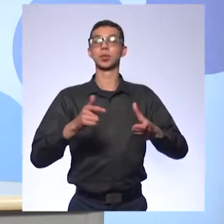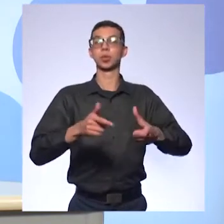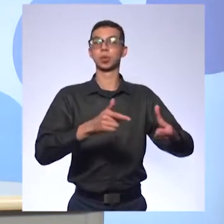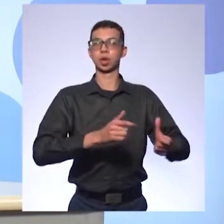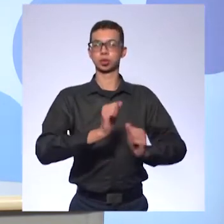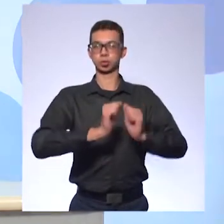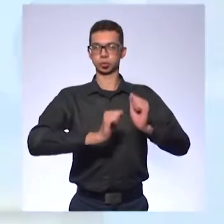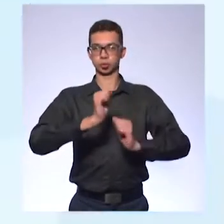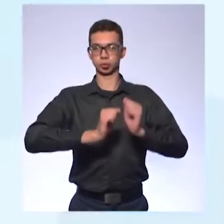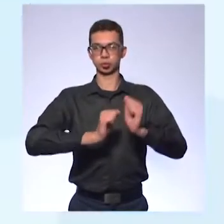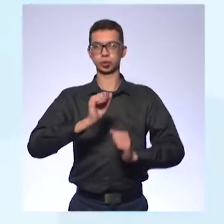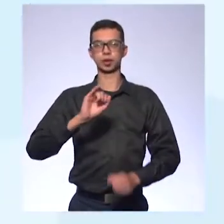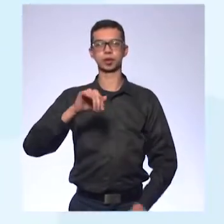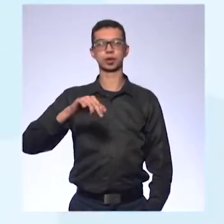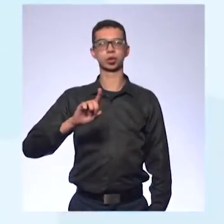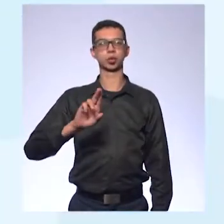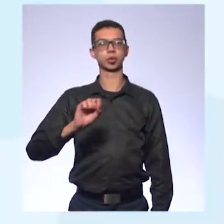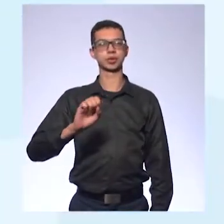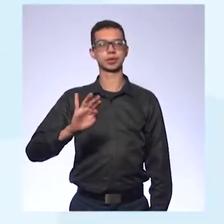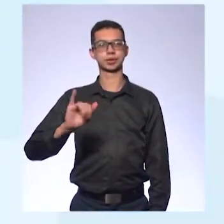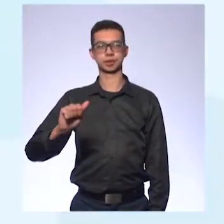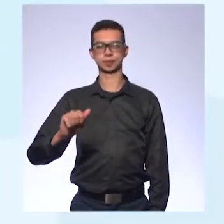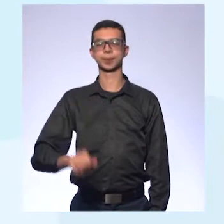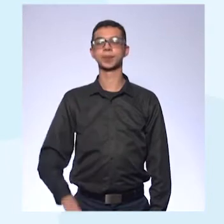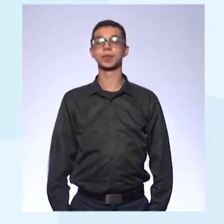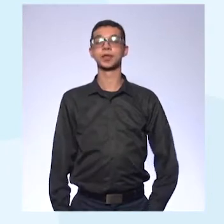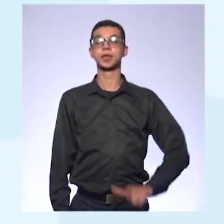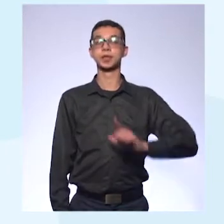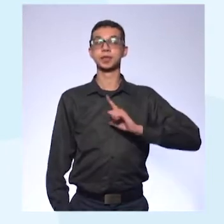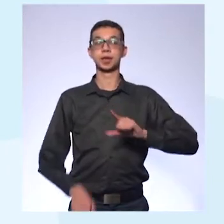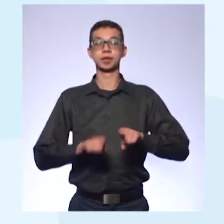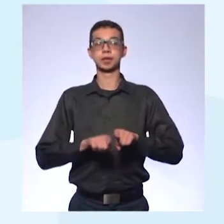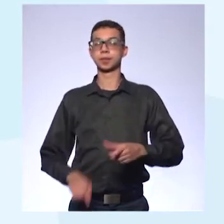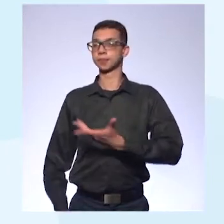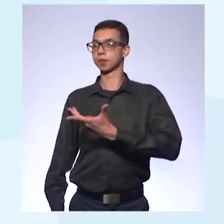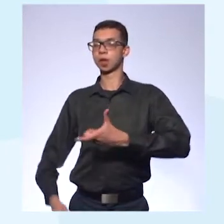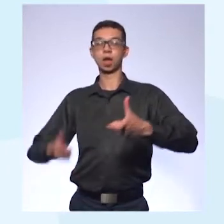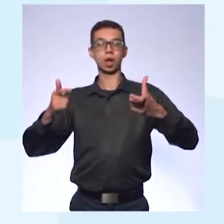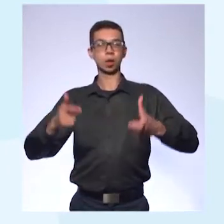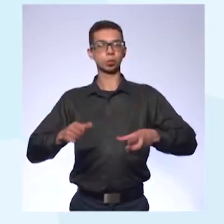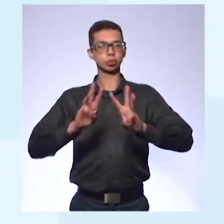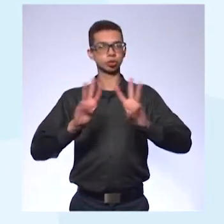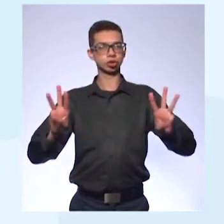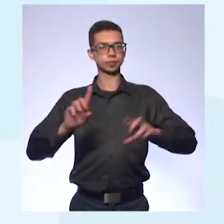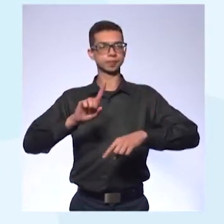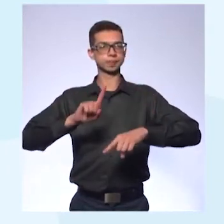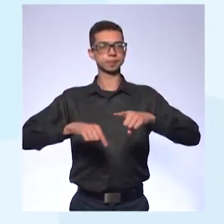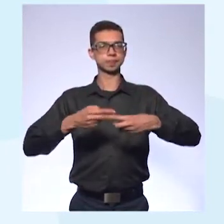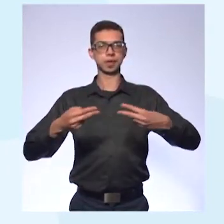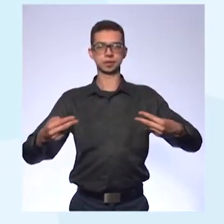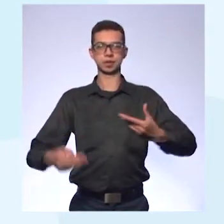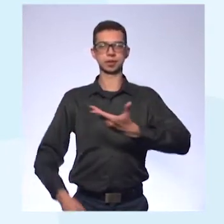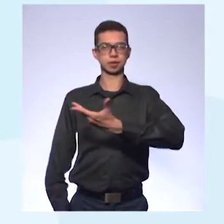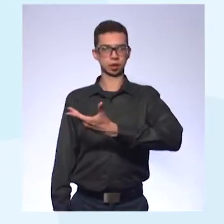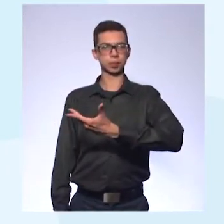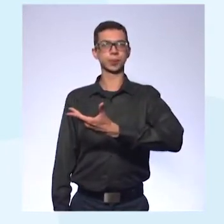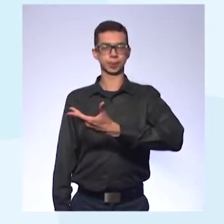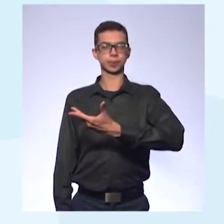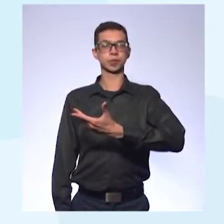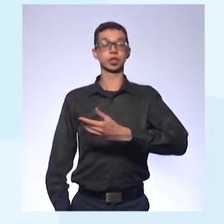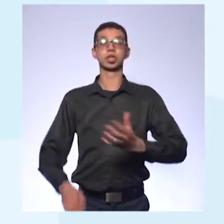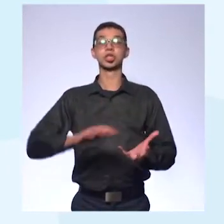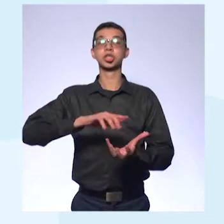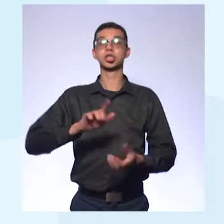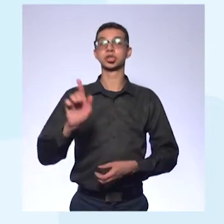né, das aulas do 9º ano de Geografia, assim como das outras disciplinas também, mas aí a de